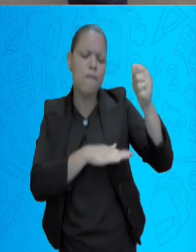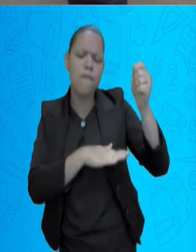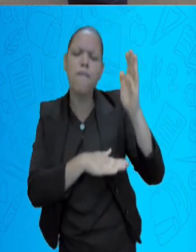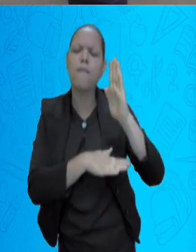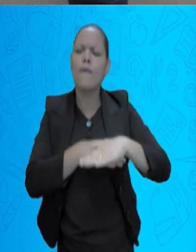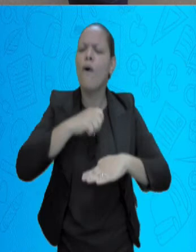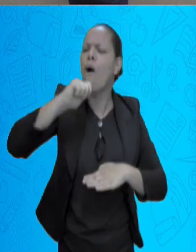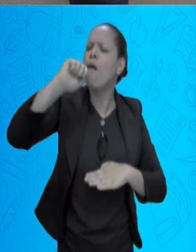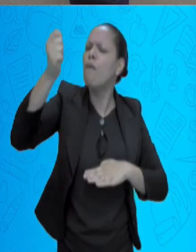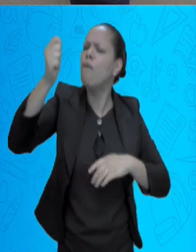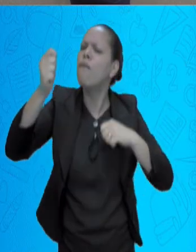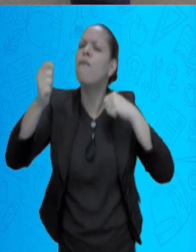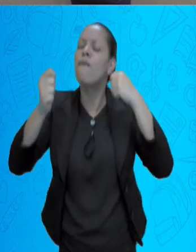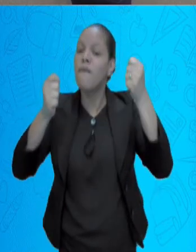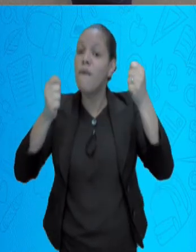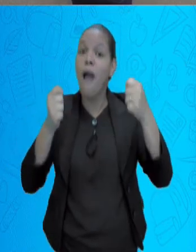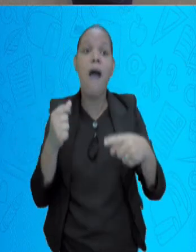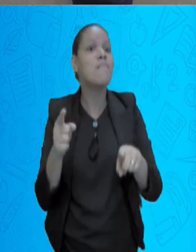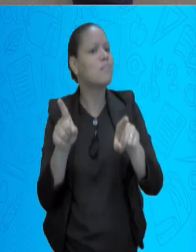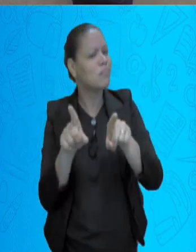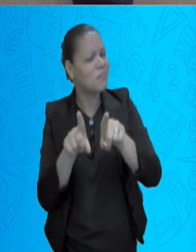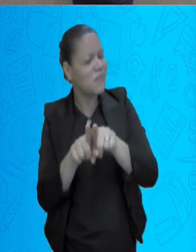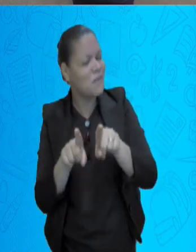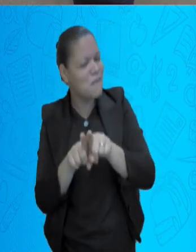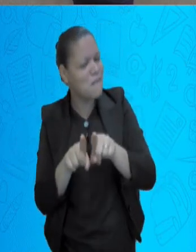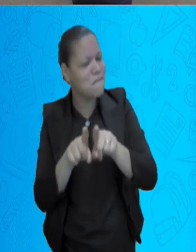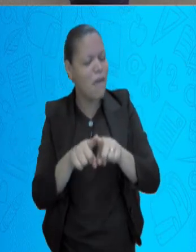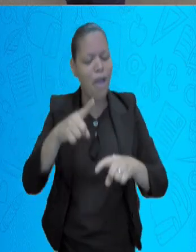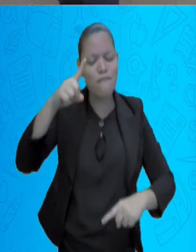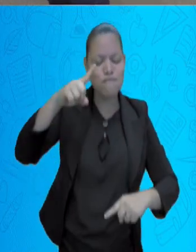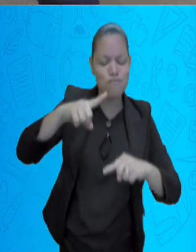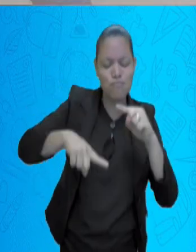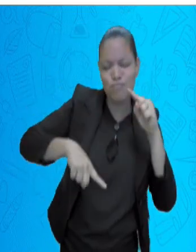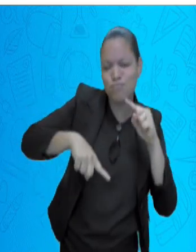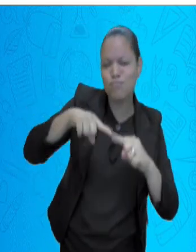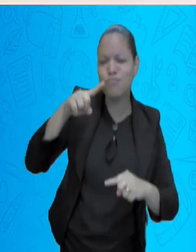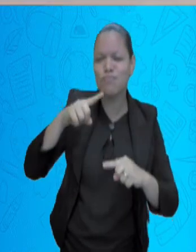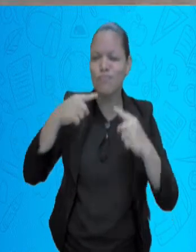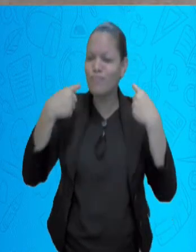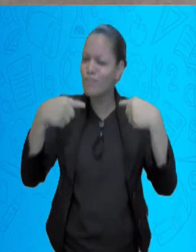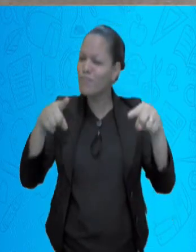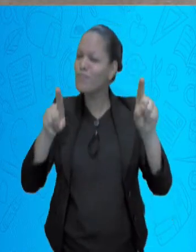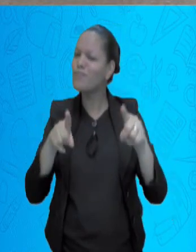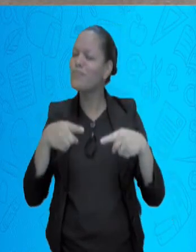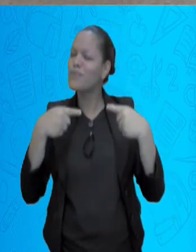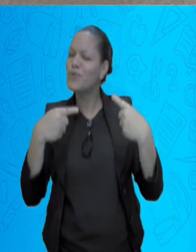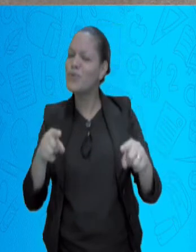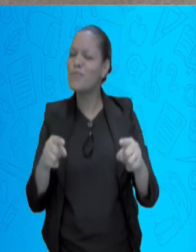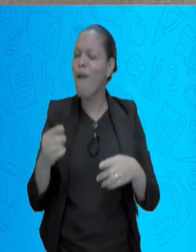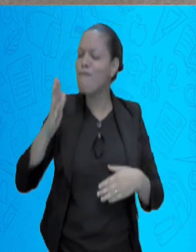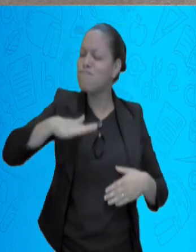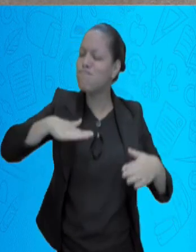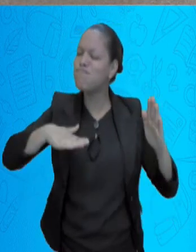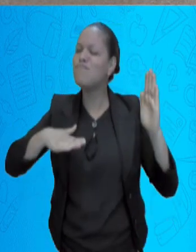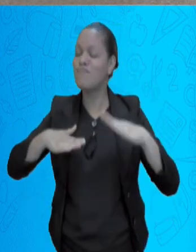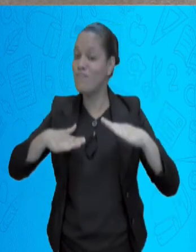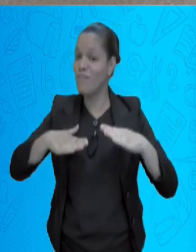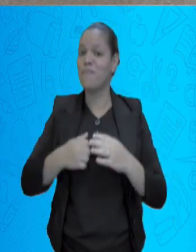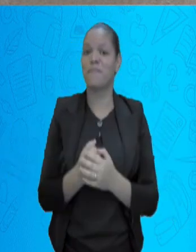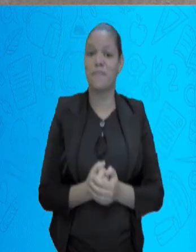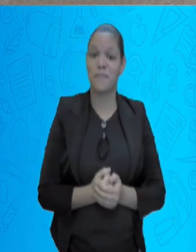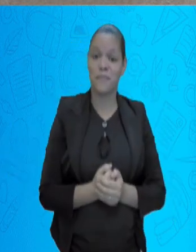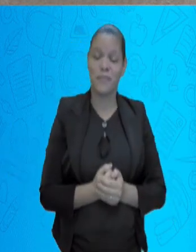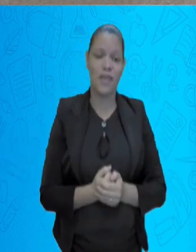de corda. É um instrumento de percussão. Espero que vocês tenham aprendido um